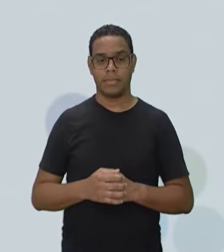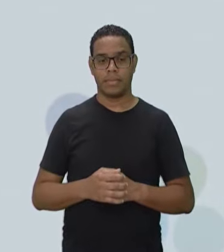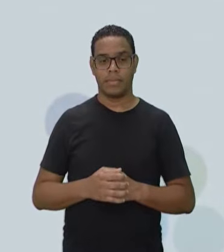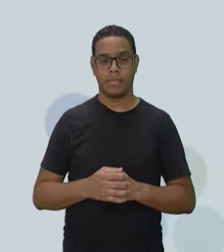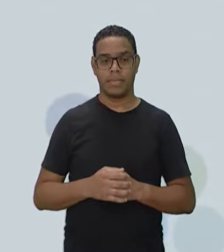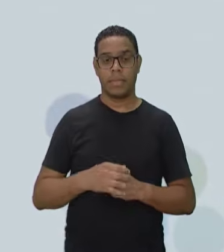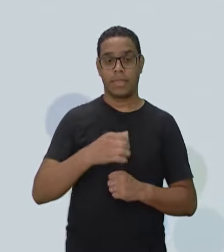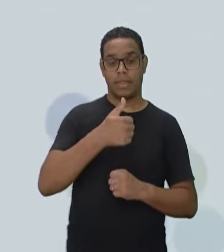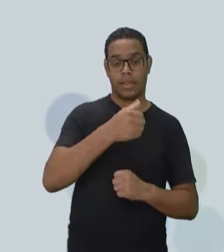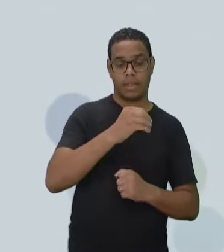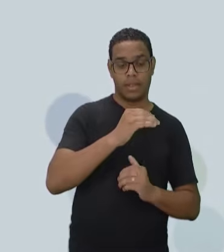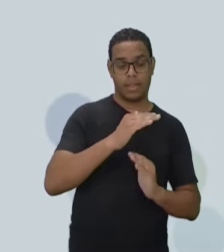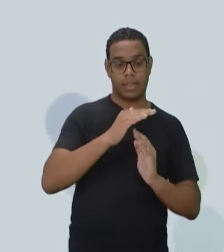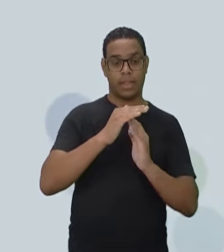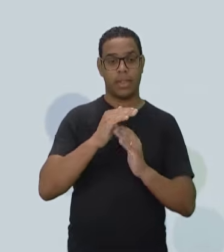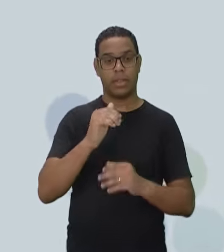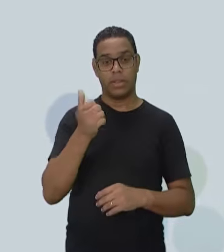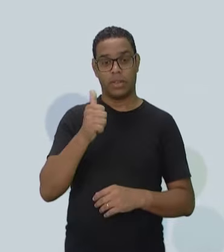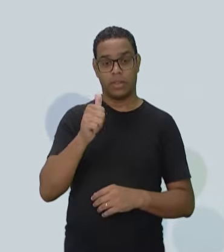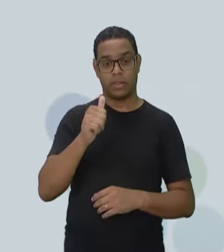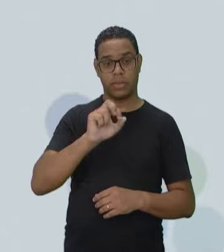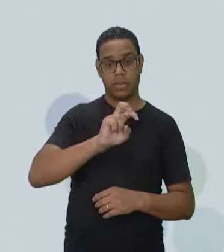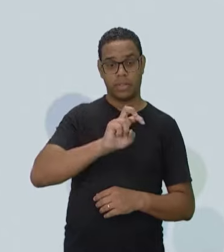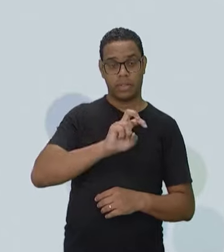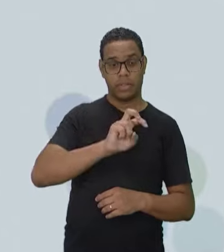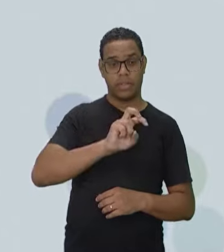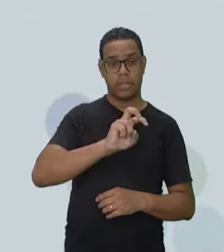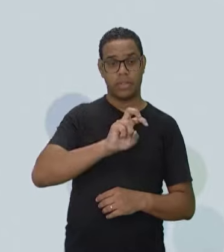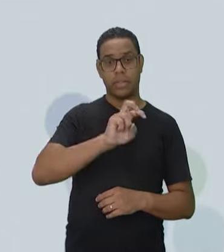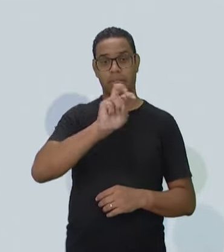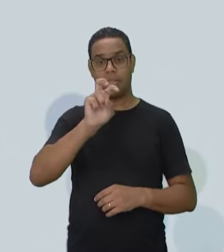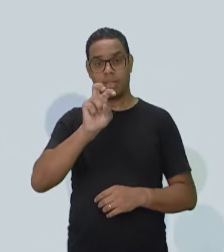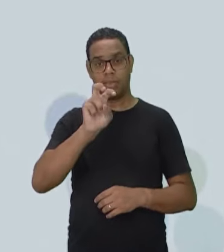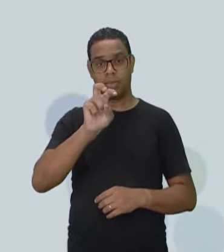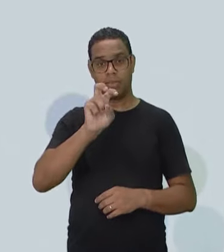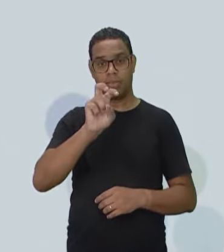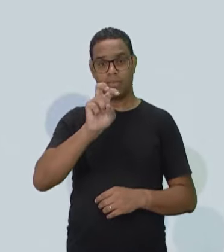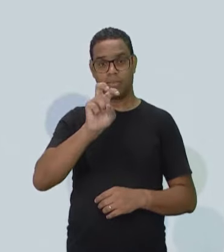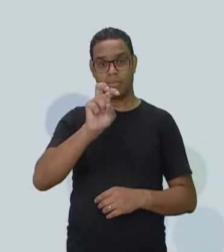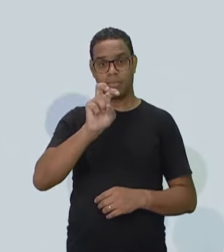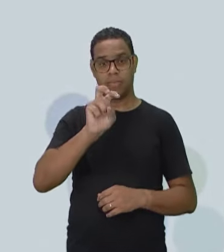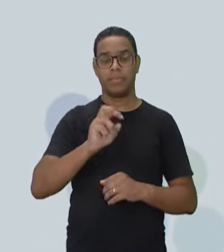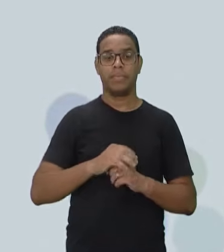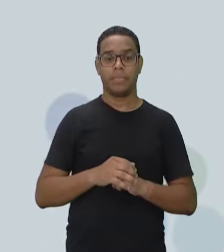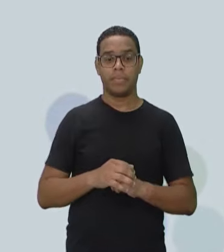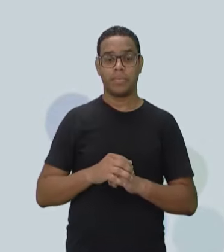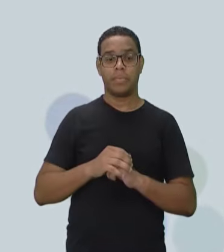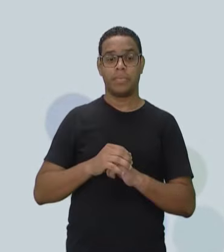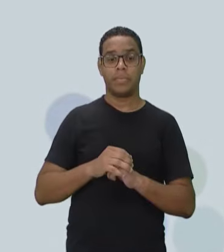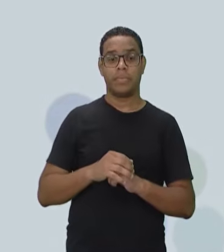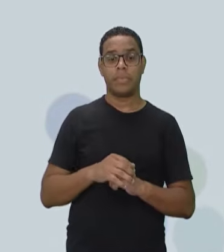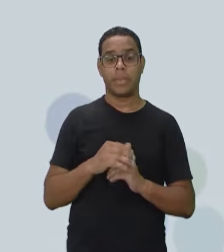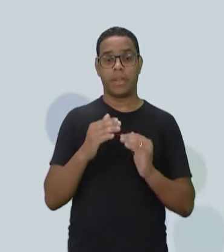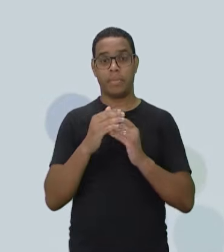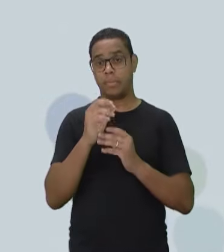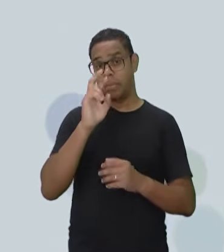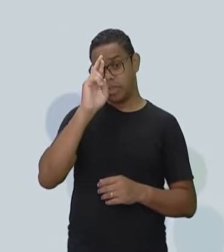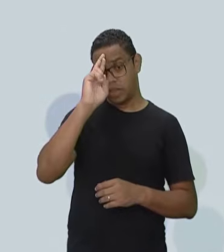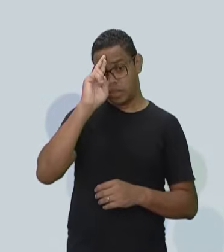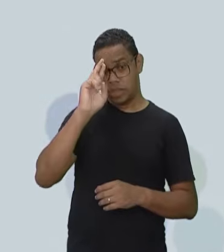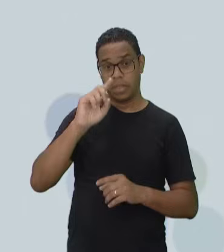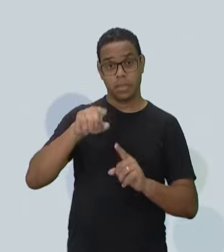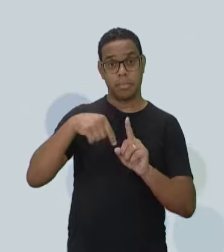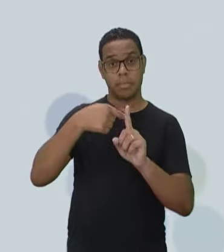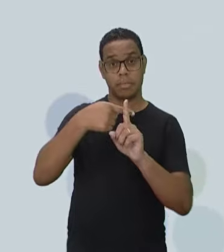10 para o 11, o ponteiro andou 5 minutos. Depois, do 11 para o 12,